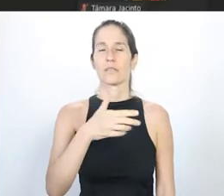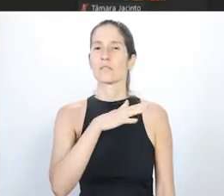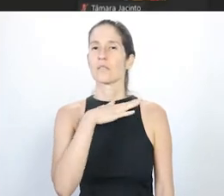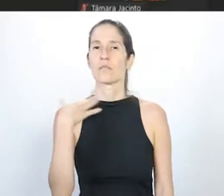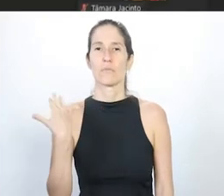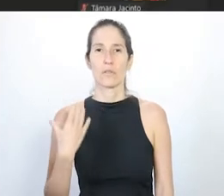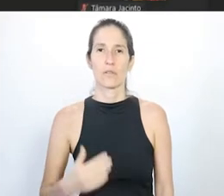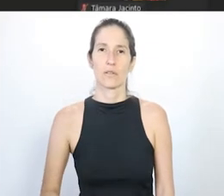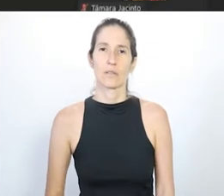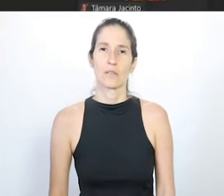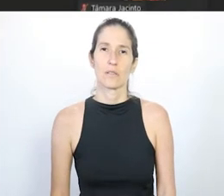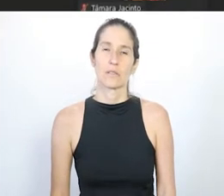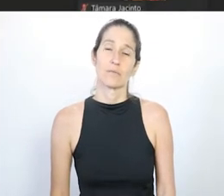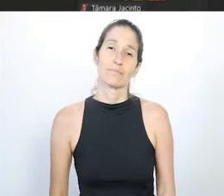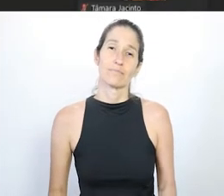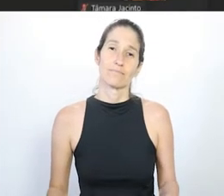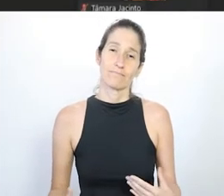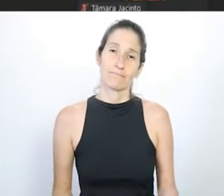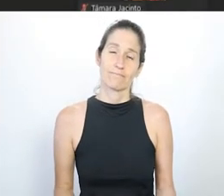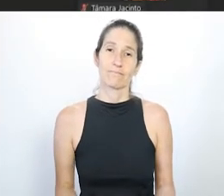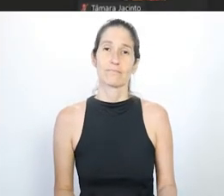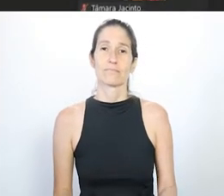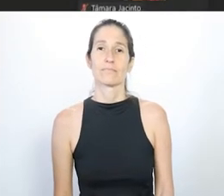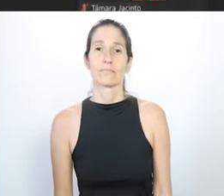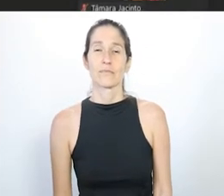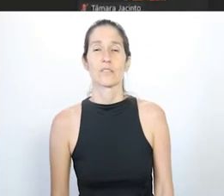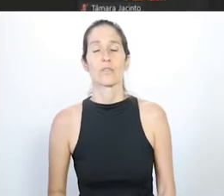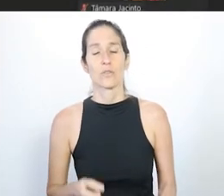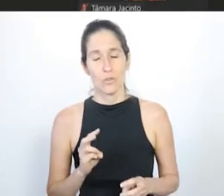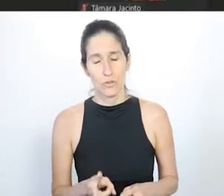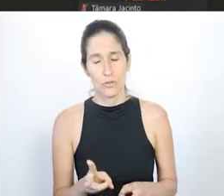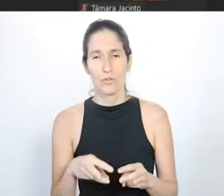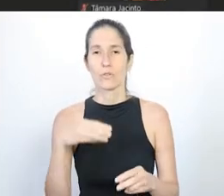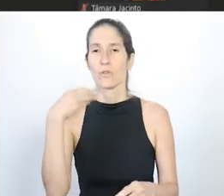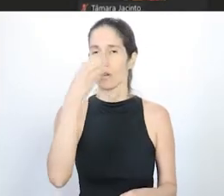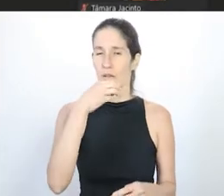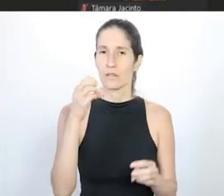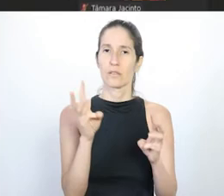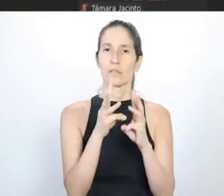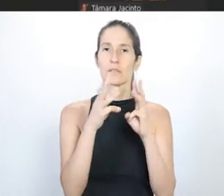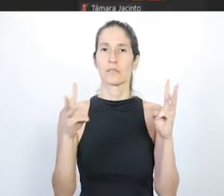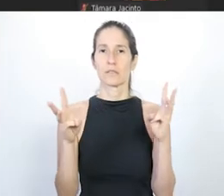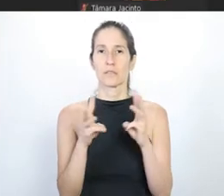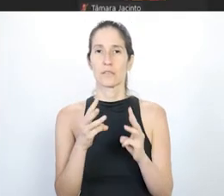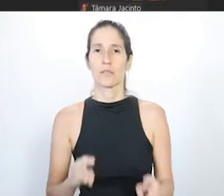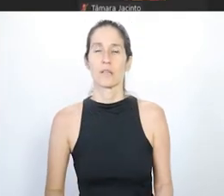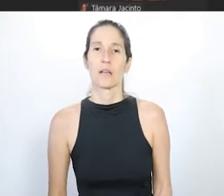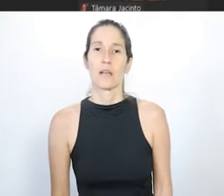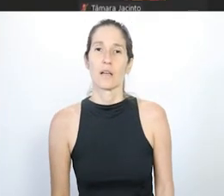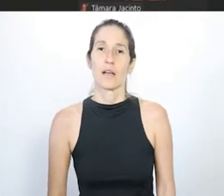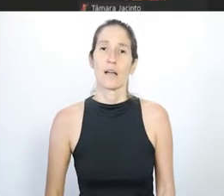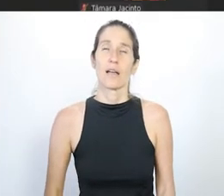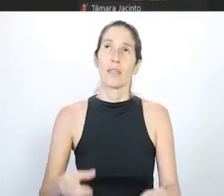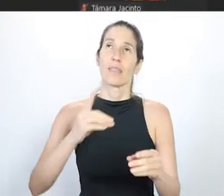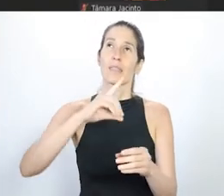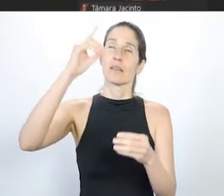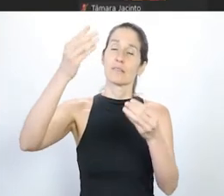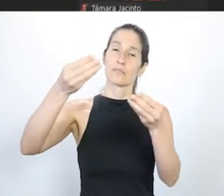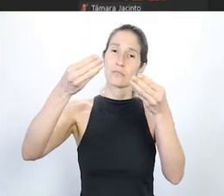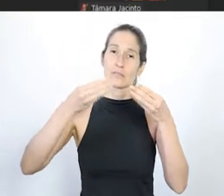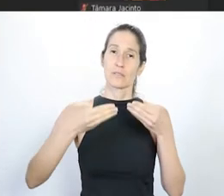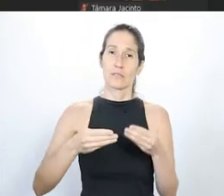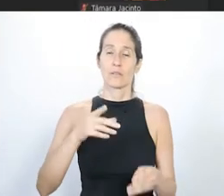assim, sem cantar ciranda. Aí Deus mandou Beto e Lia para Maracá, nosso caminho, para